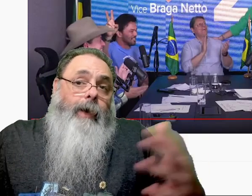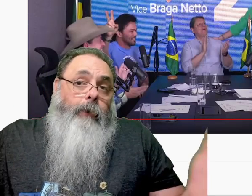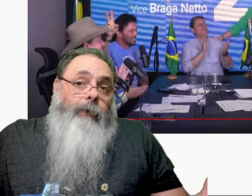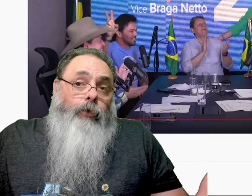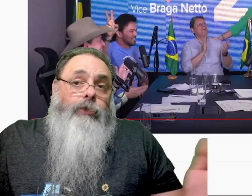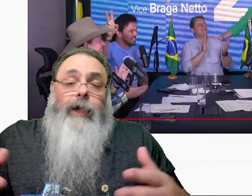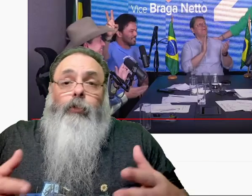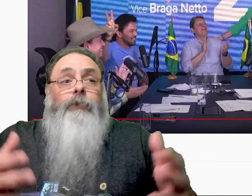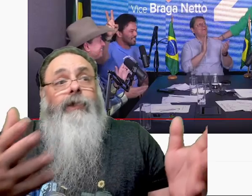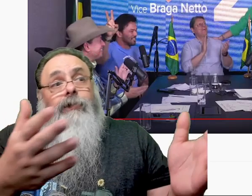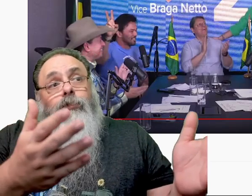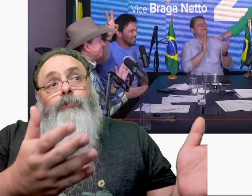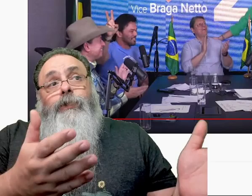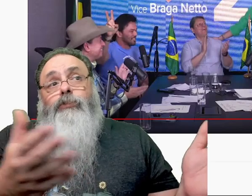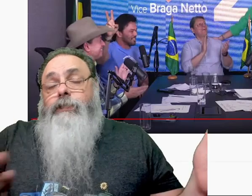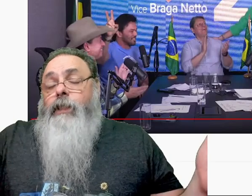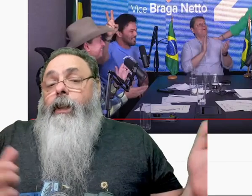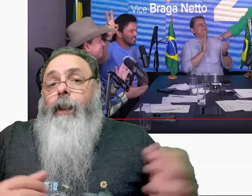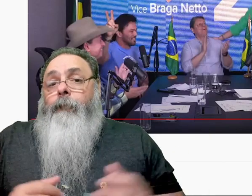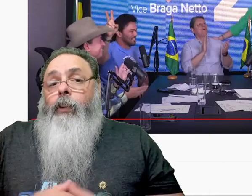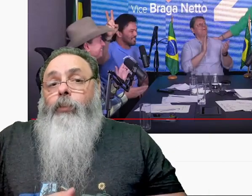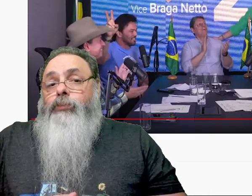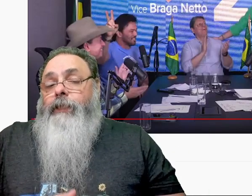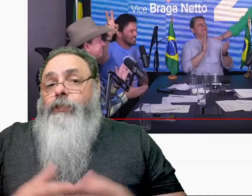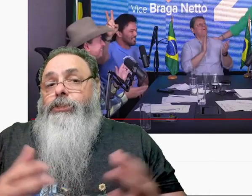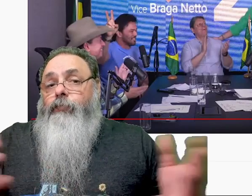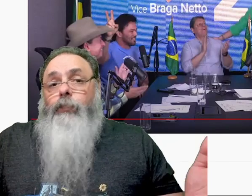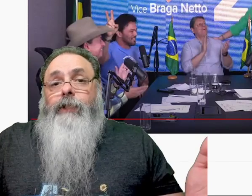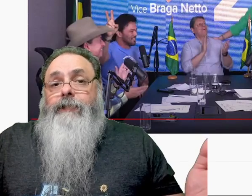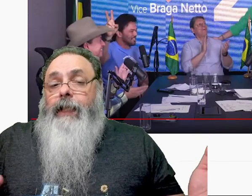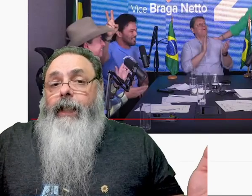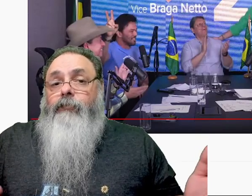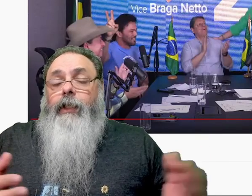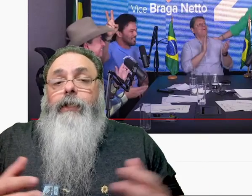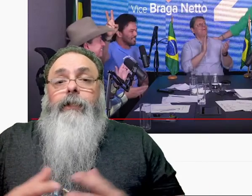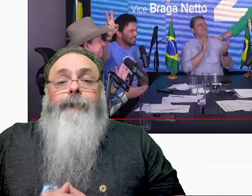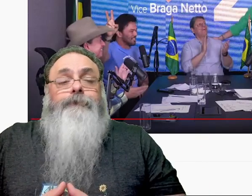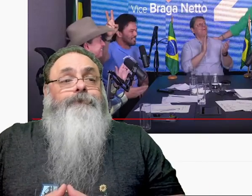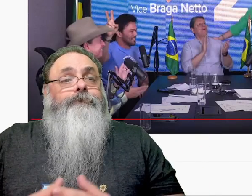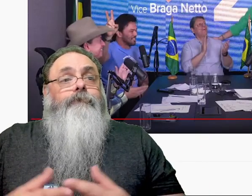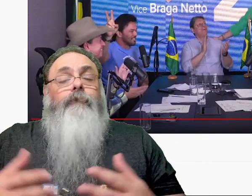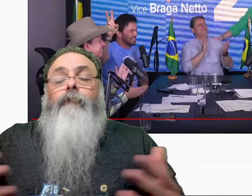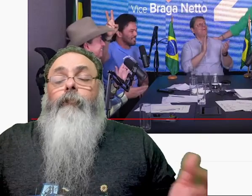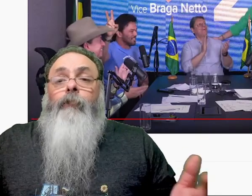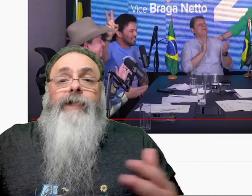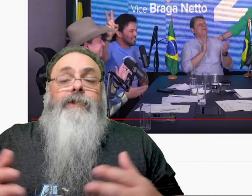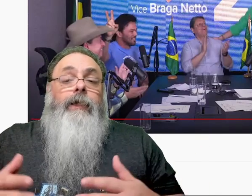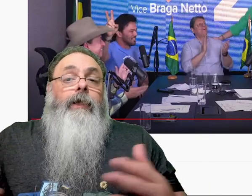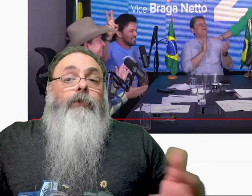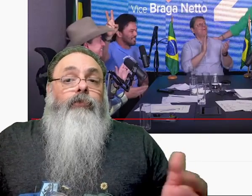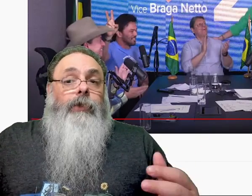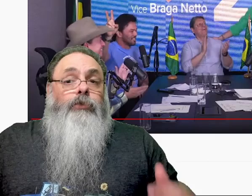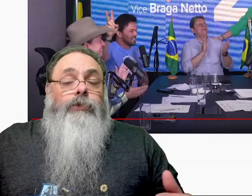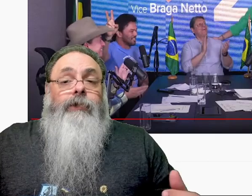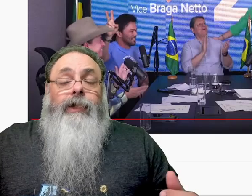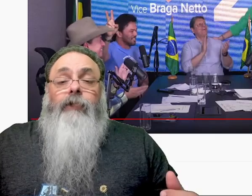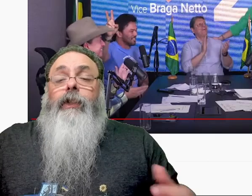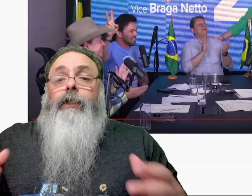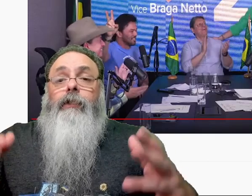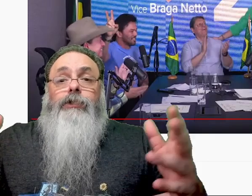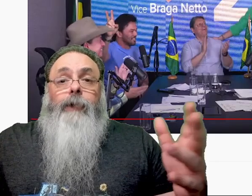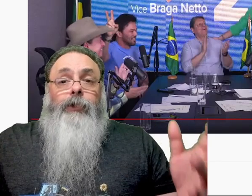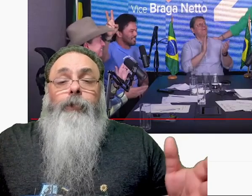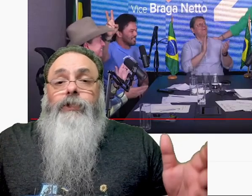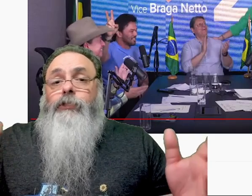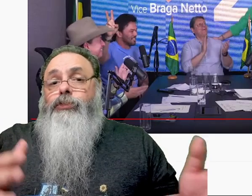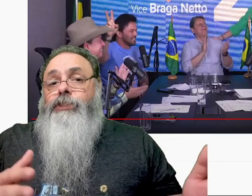era disso O cara apoia bolsonaro como tantas outras pessoas apoiam bolsonaro a gente viu Nessa Live aí né mas no final das contas não tem